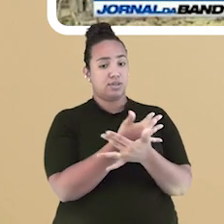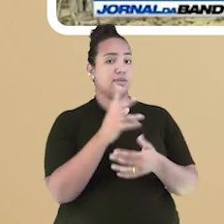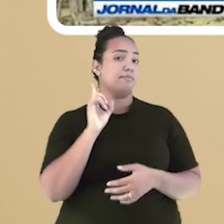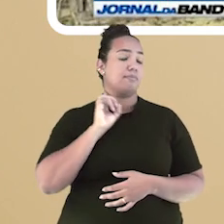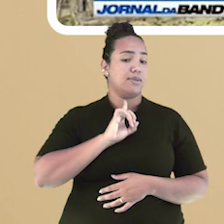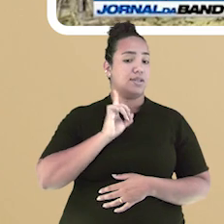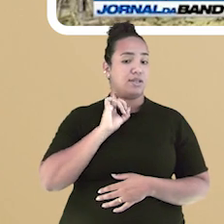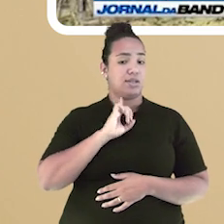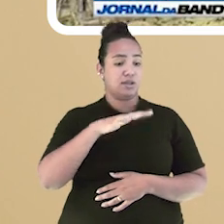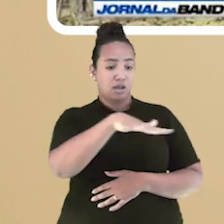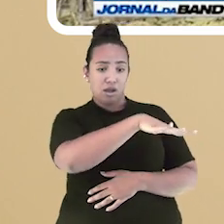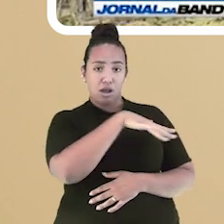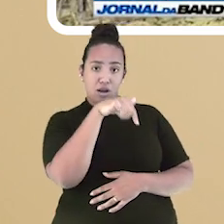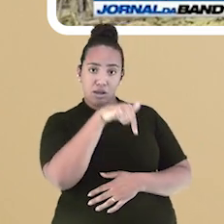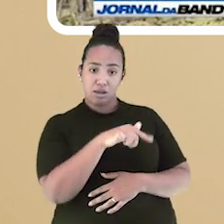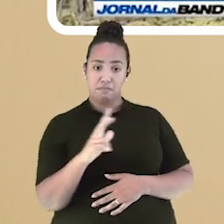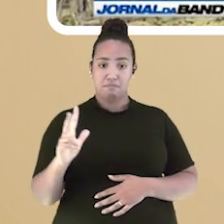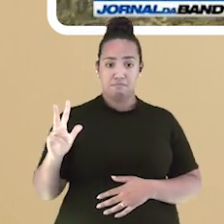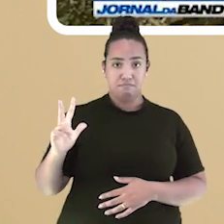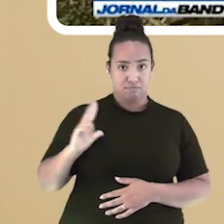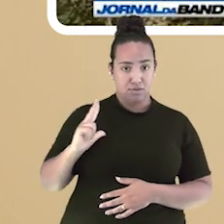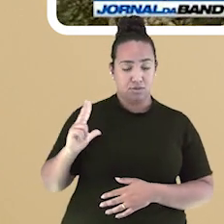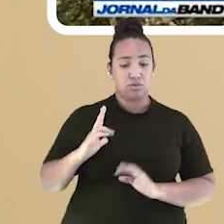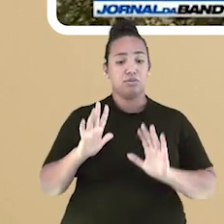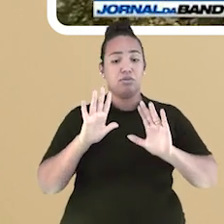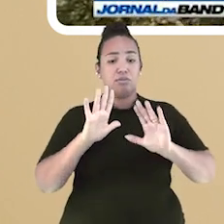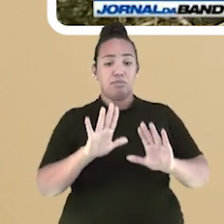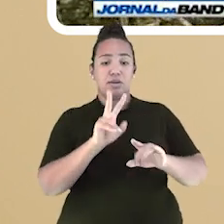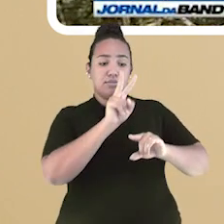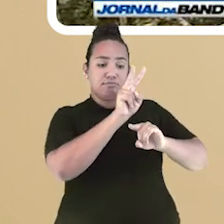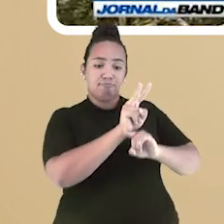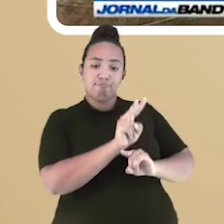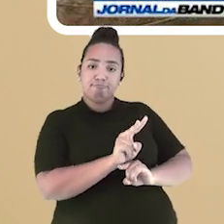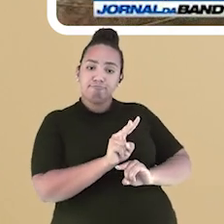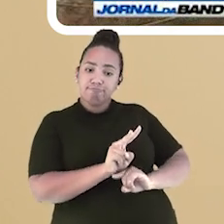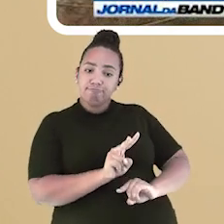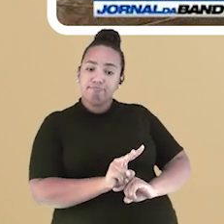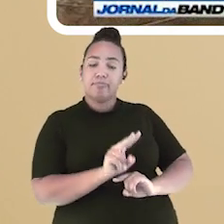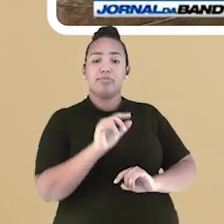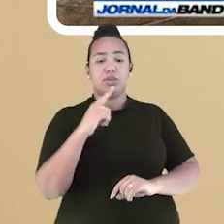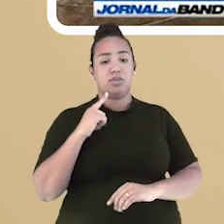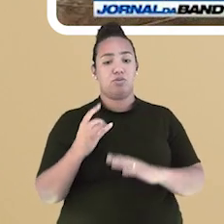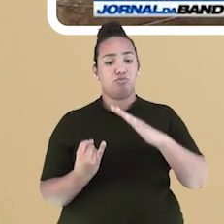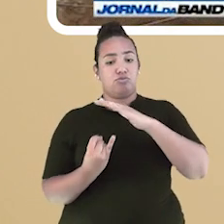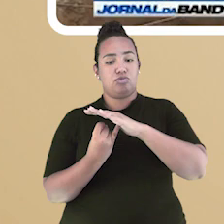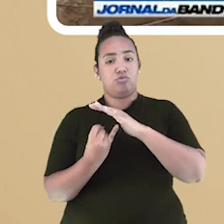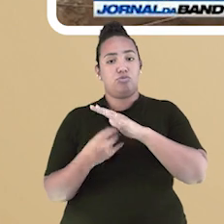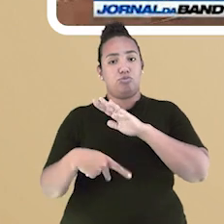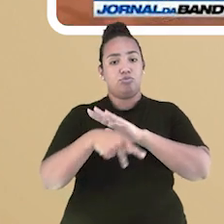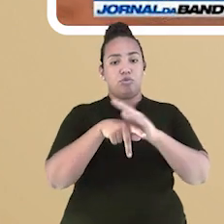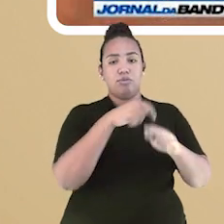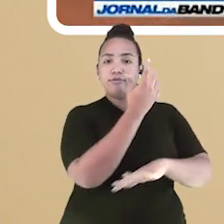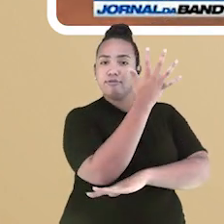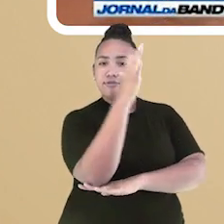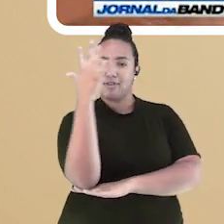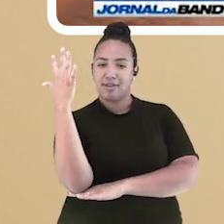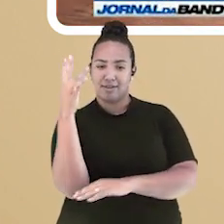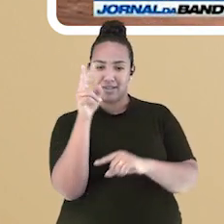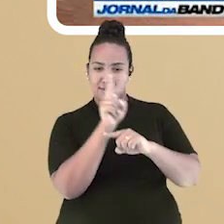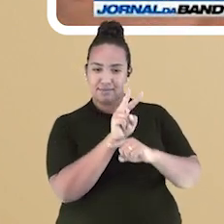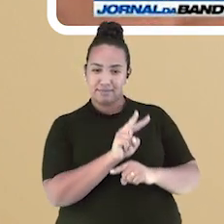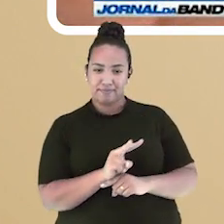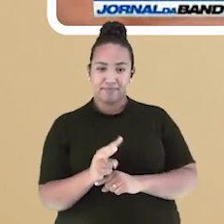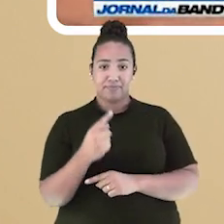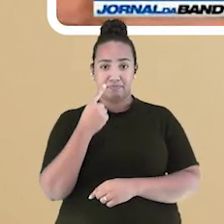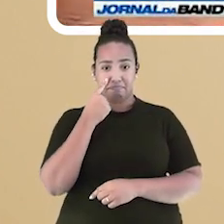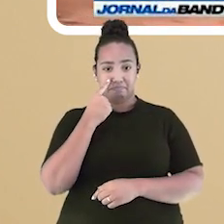Apesar de ser privada, a região da Lapa Vermelha é preservada pelo IEF, Instituto Estadual de Florestas. As marcas nas paredes